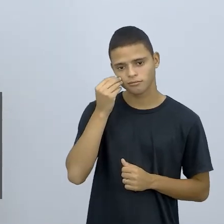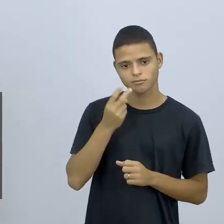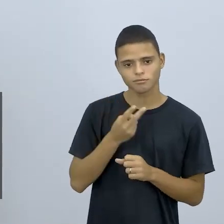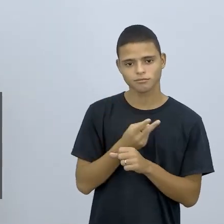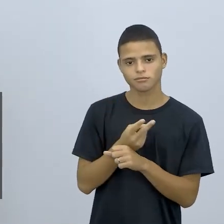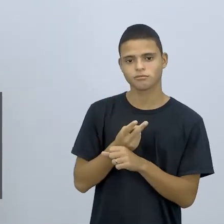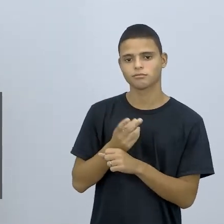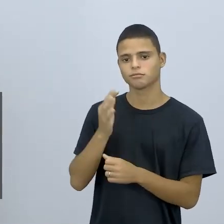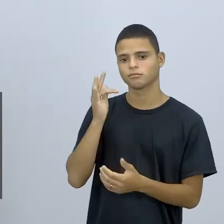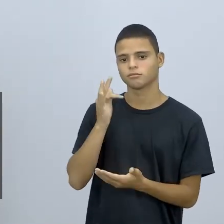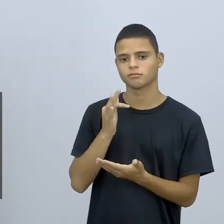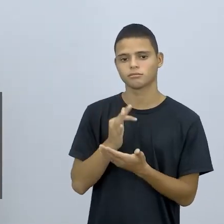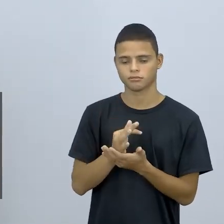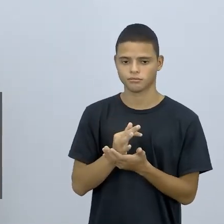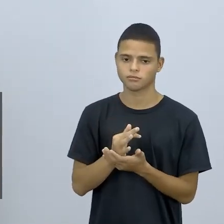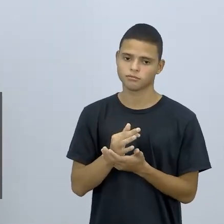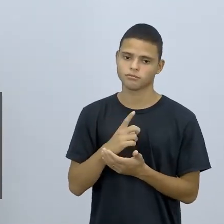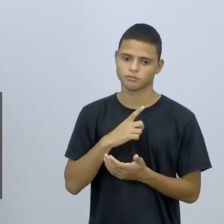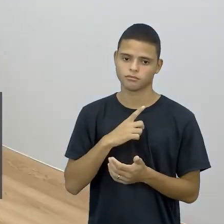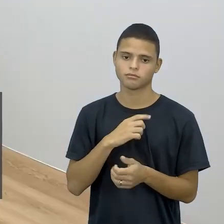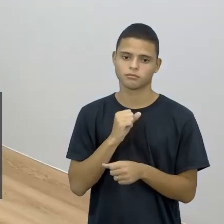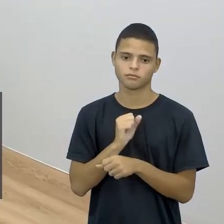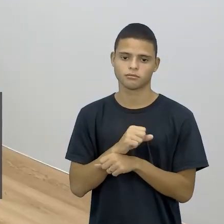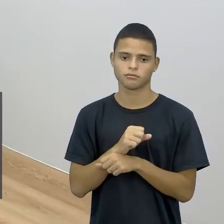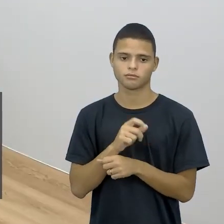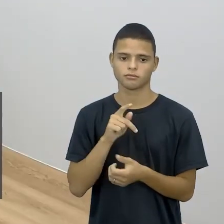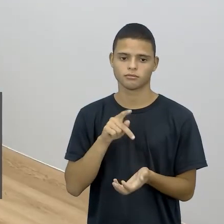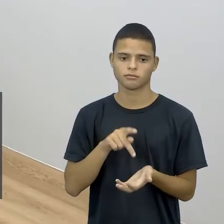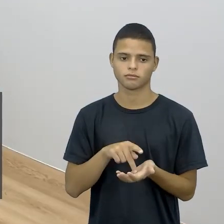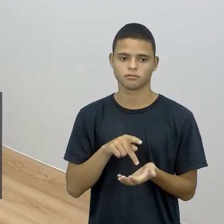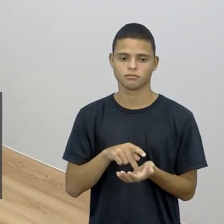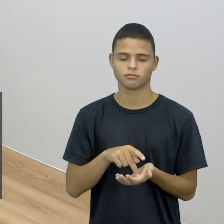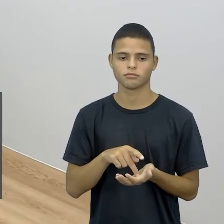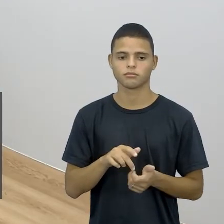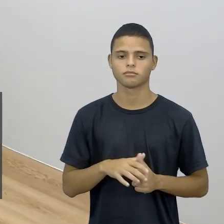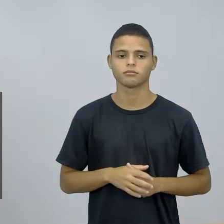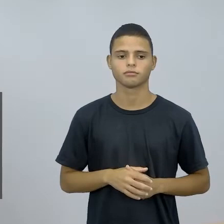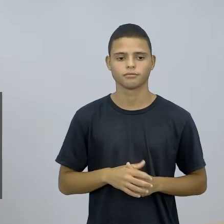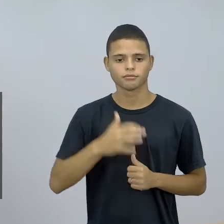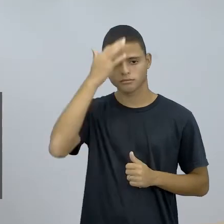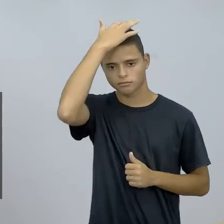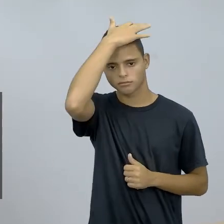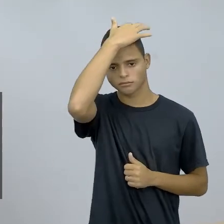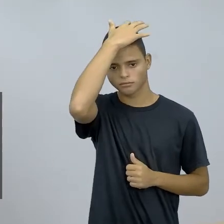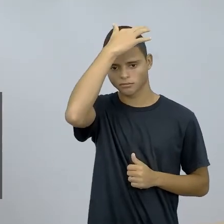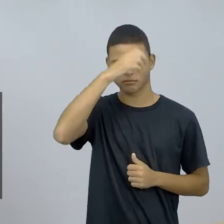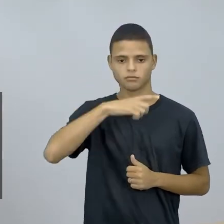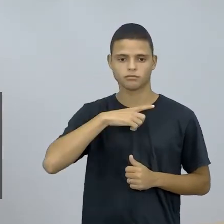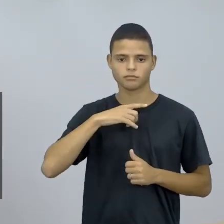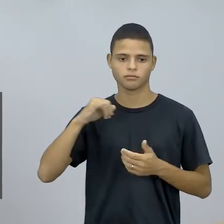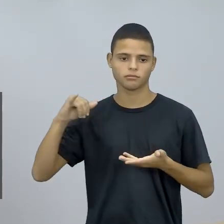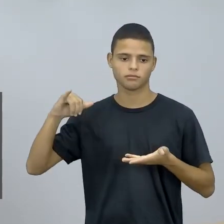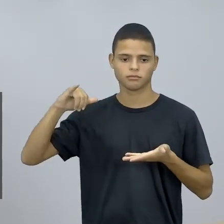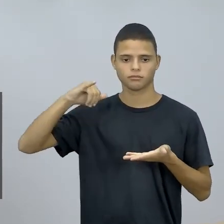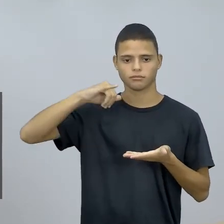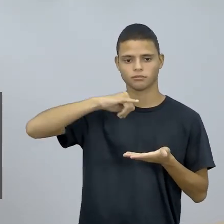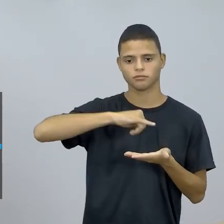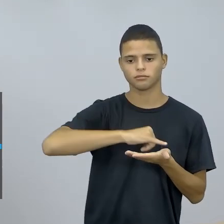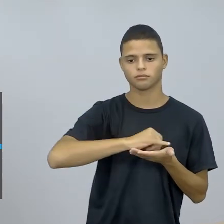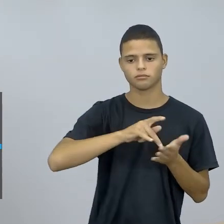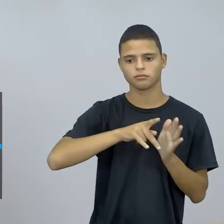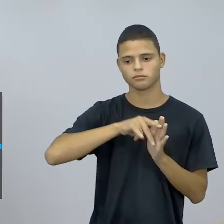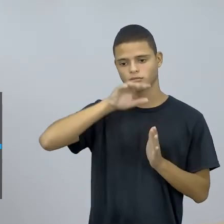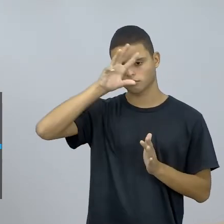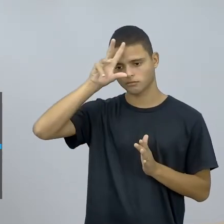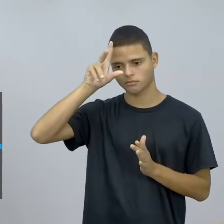Tefé. Tefé, tenha fé mesmo. Ele tem até tem aeroporto, mas estava interditado.